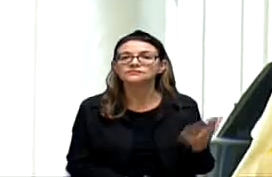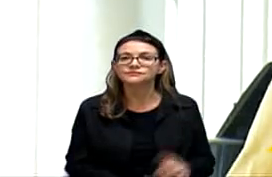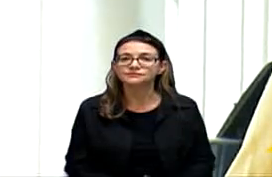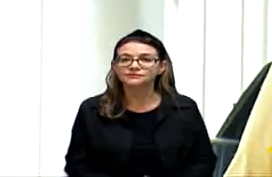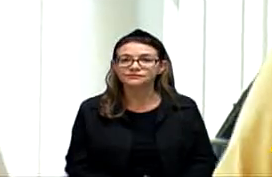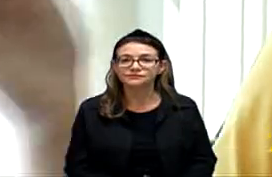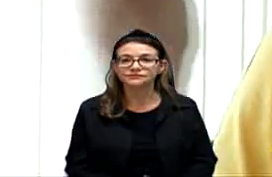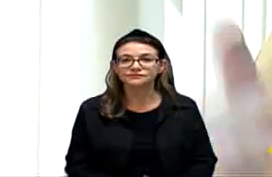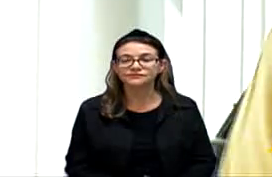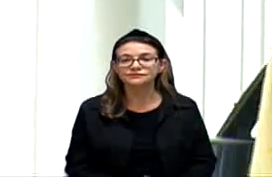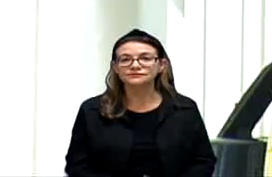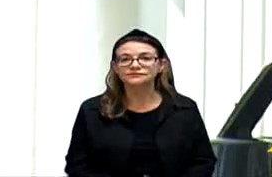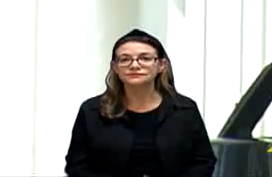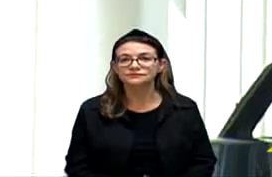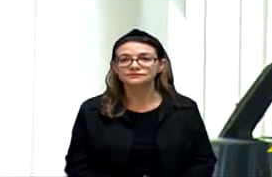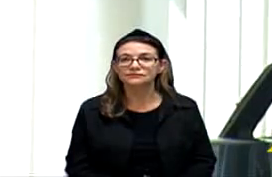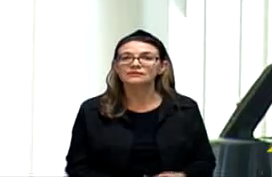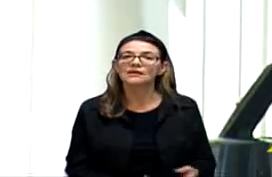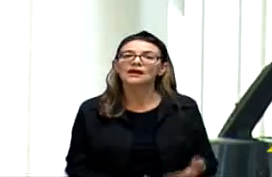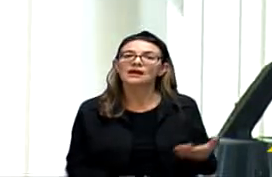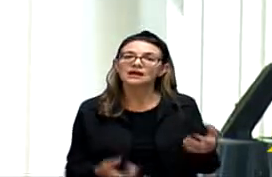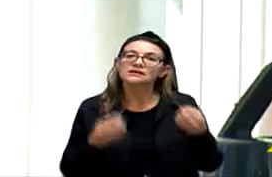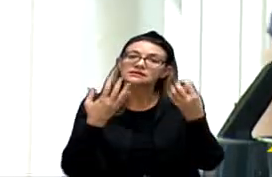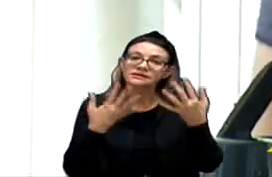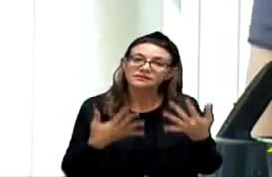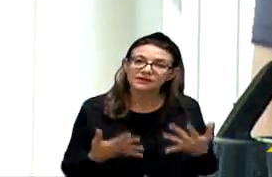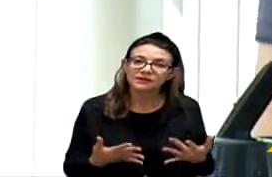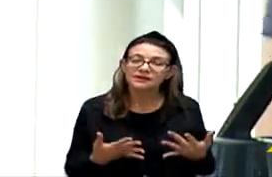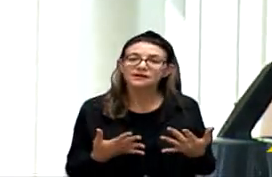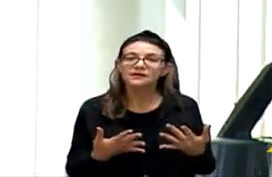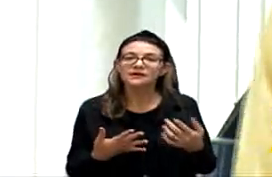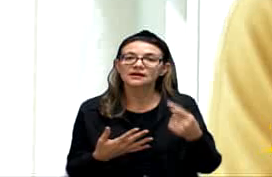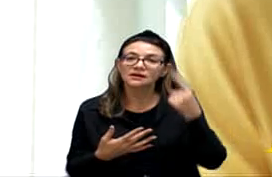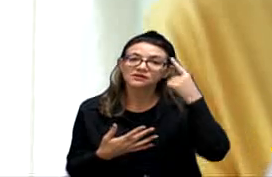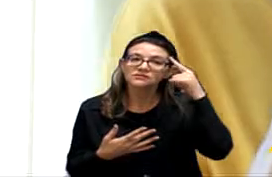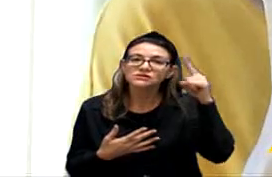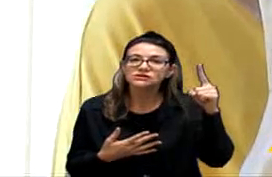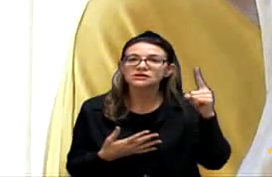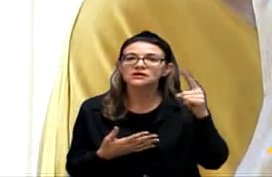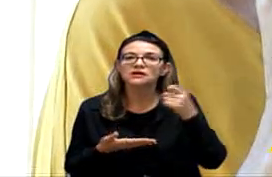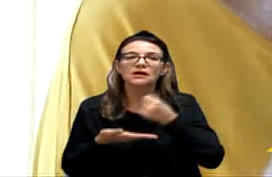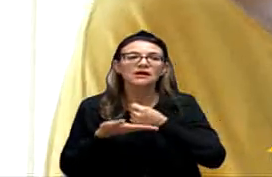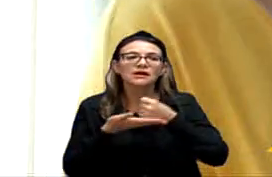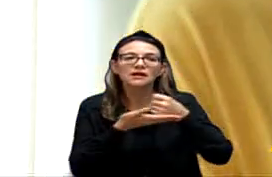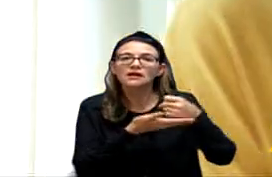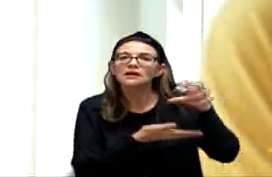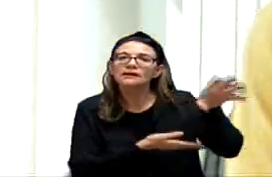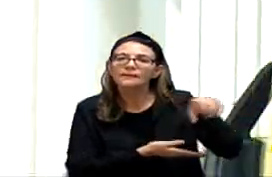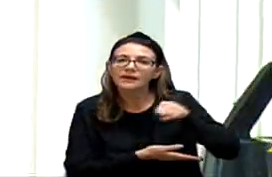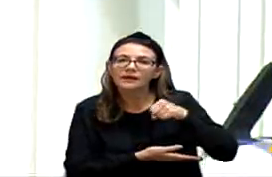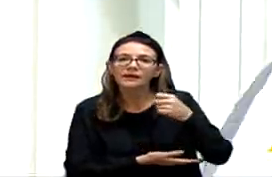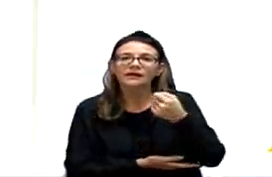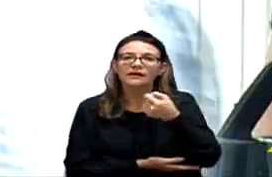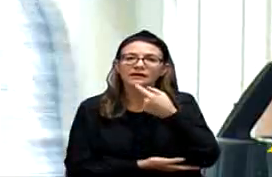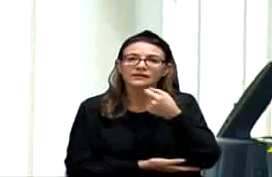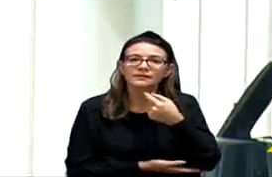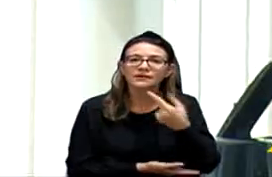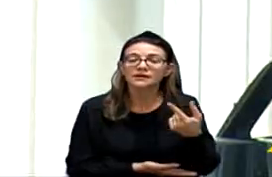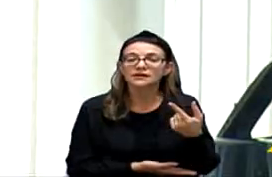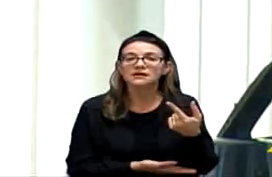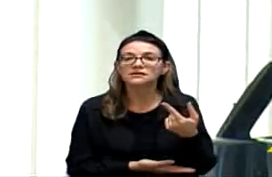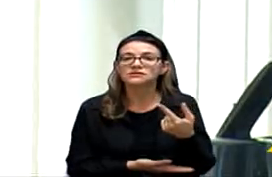buscar em outra amanhã a senhora pode vir para fazer retirada é o mínimo que a gente espera Vereador porque se há o medicamento na